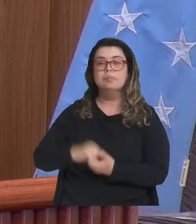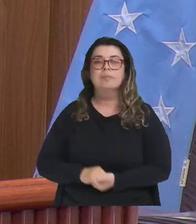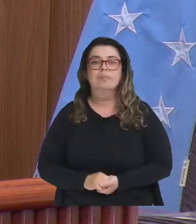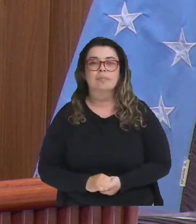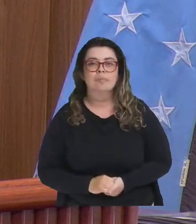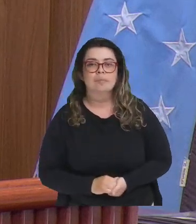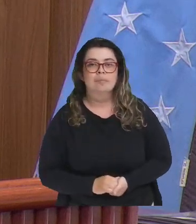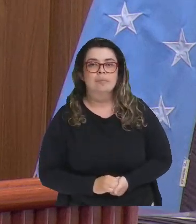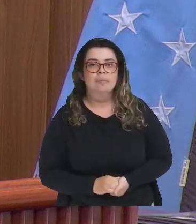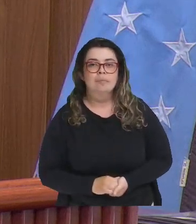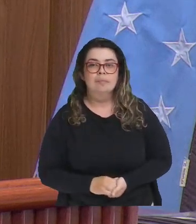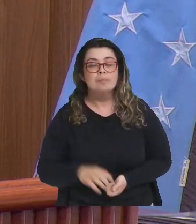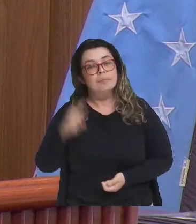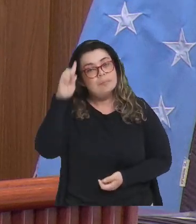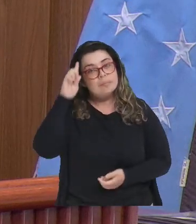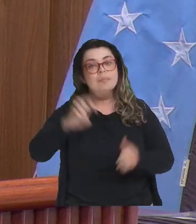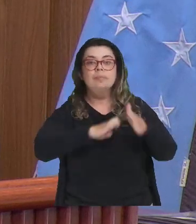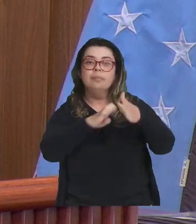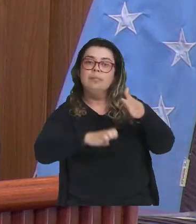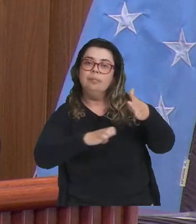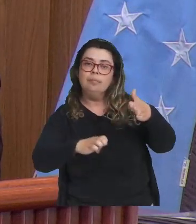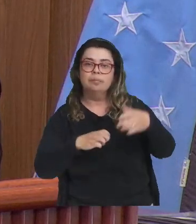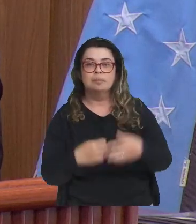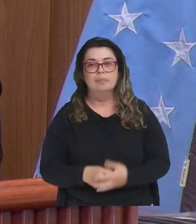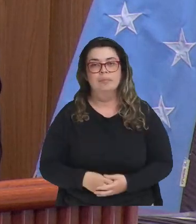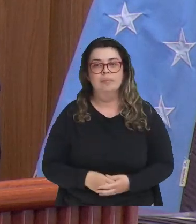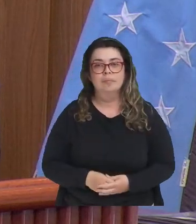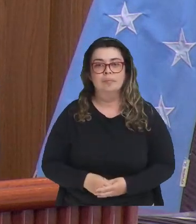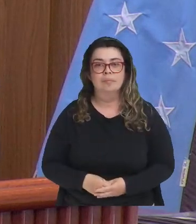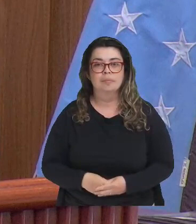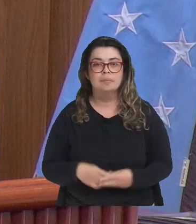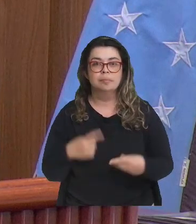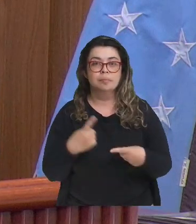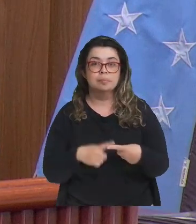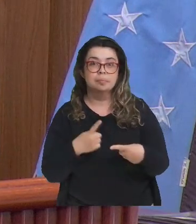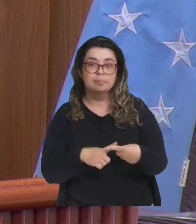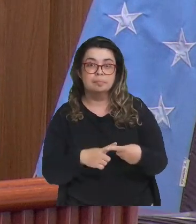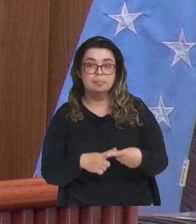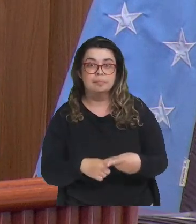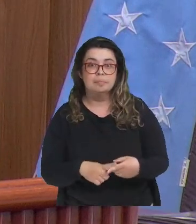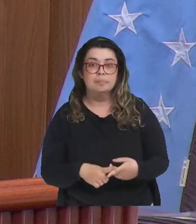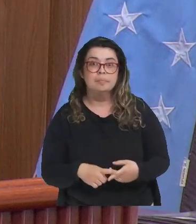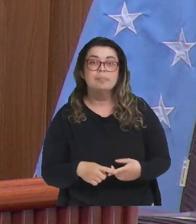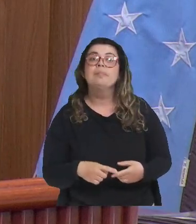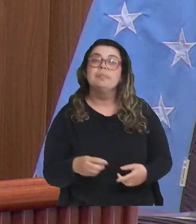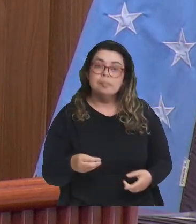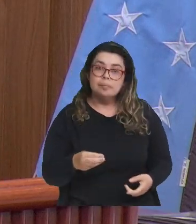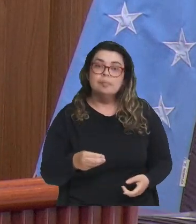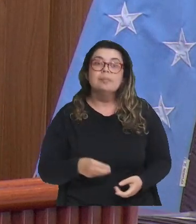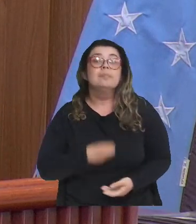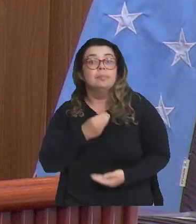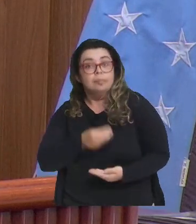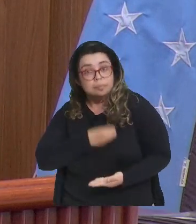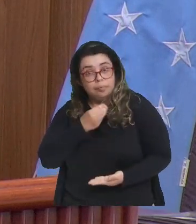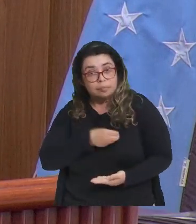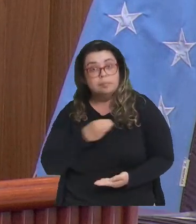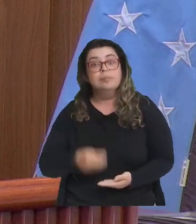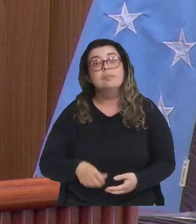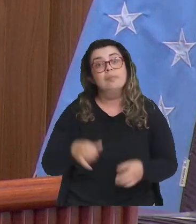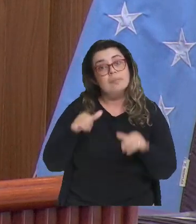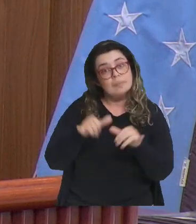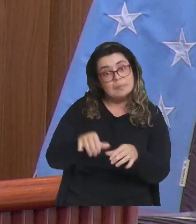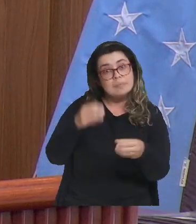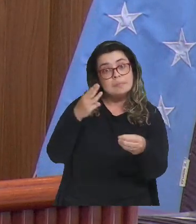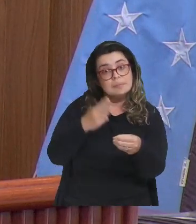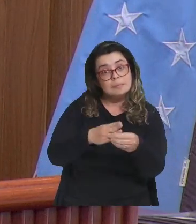região, mandar recursos para cá, porque a vida não acontece no município. A nossa vida acontece no município. O recurso público é